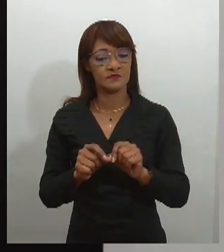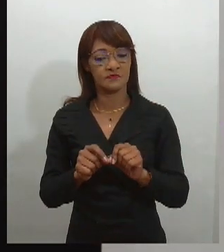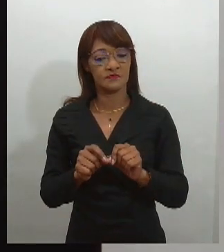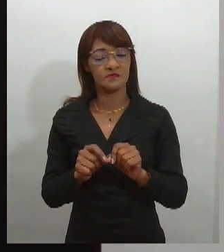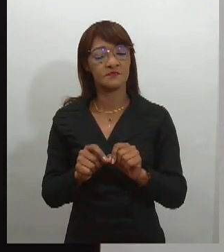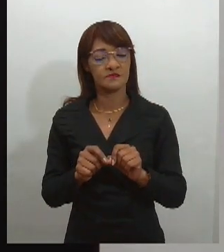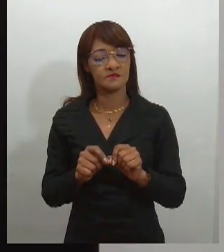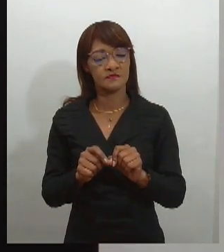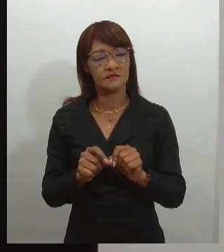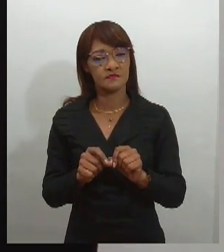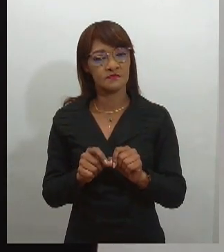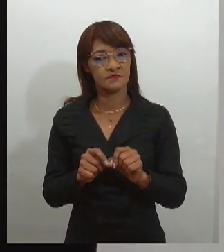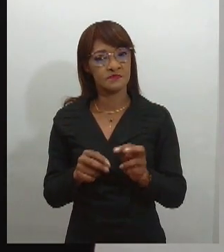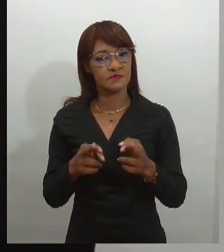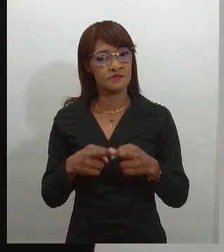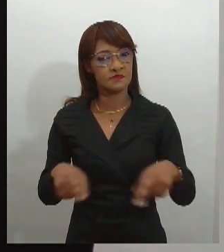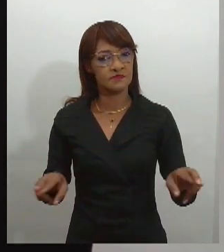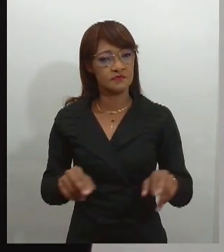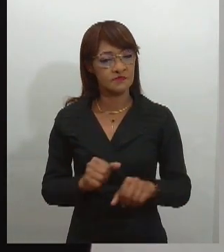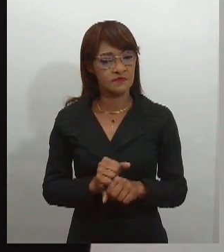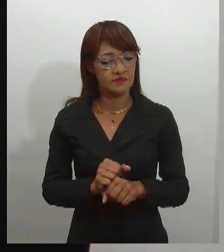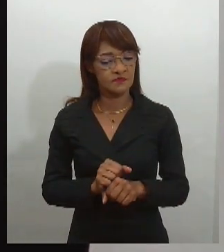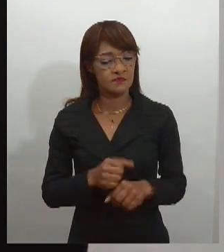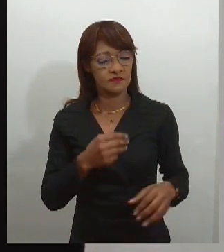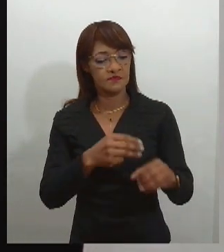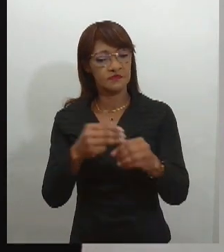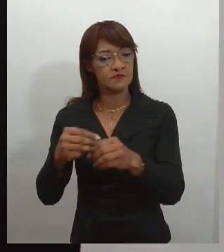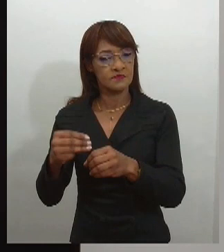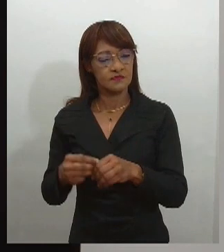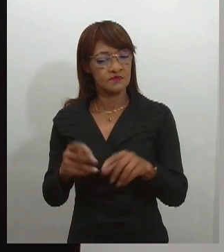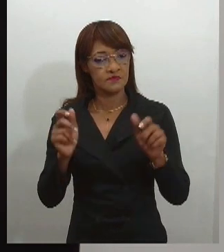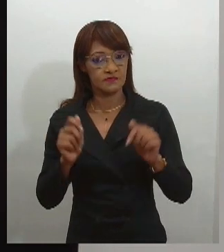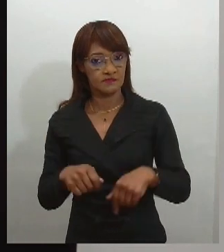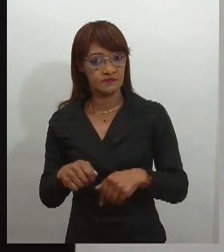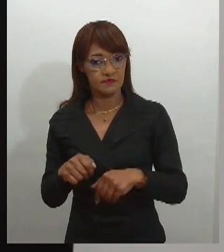as suas dívidas, para que os municípios possam atender a população da